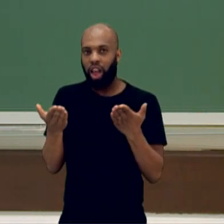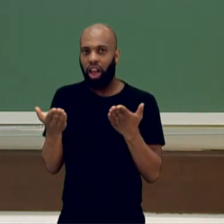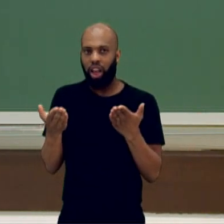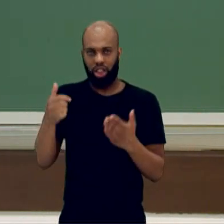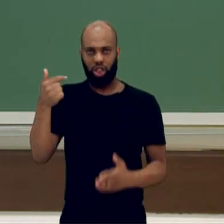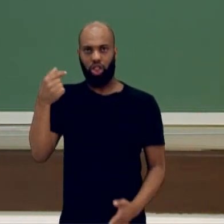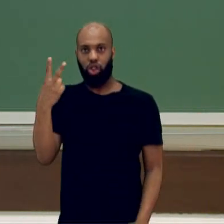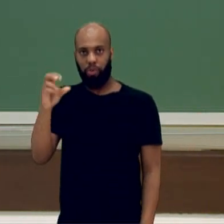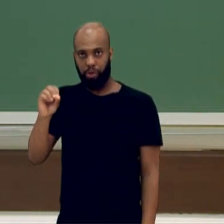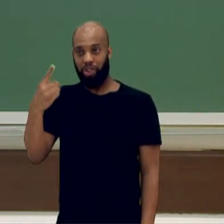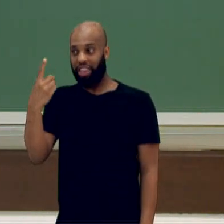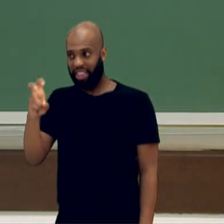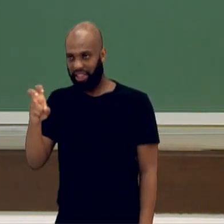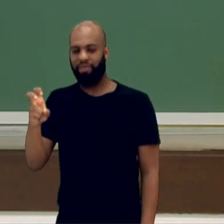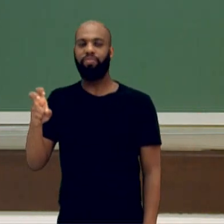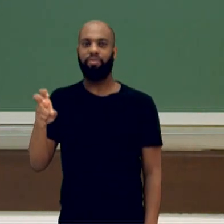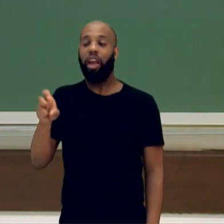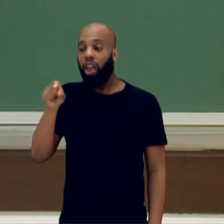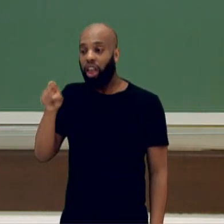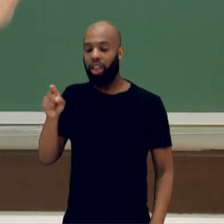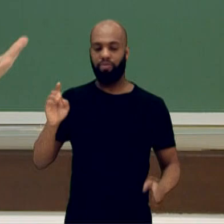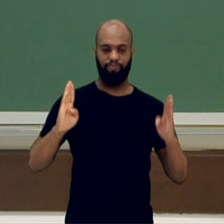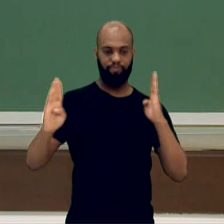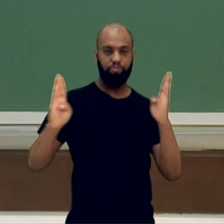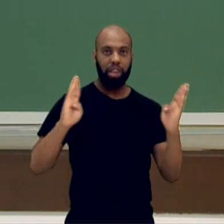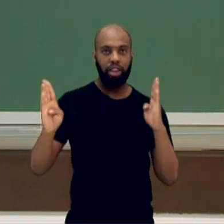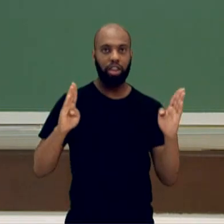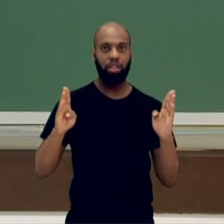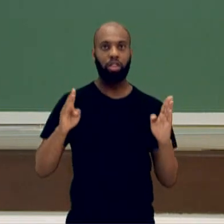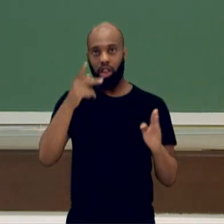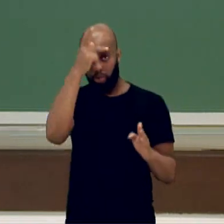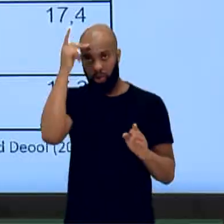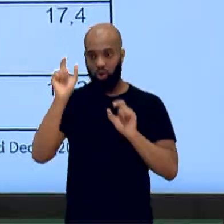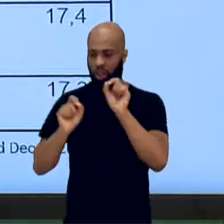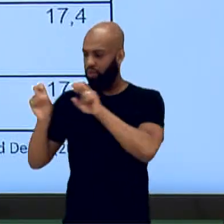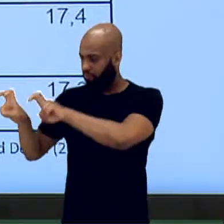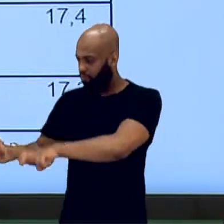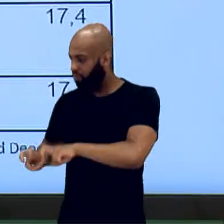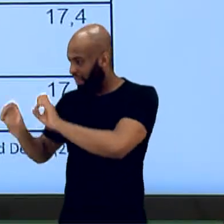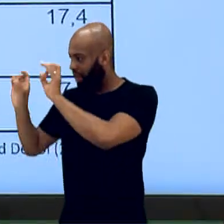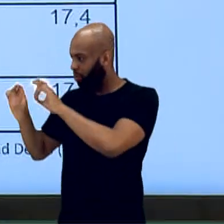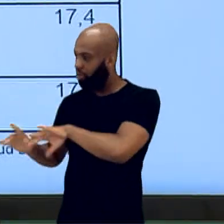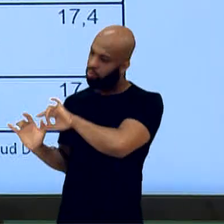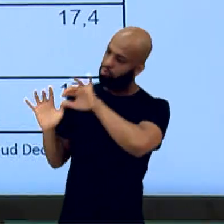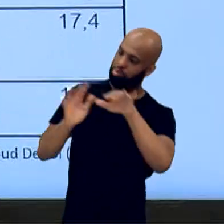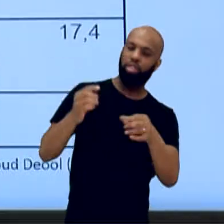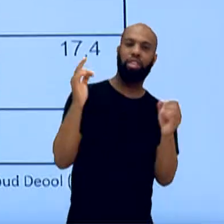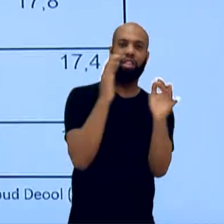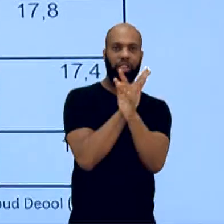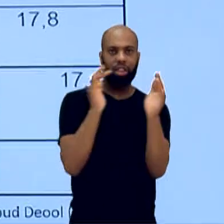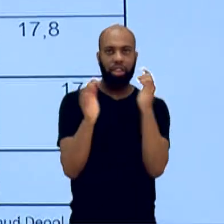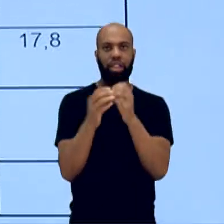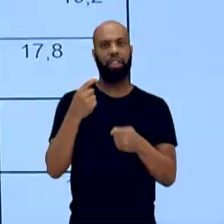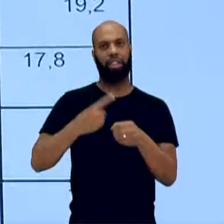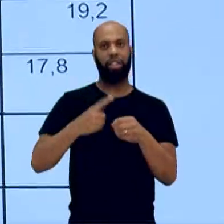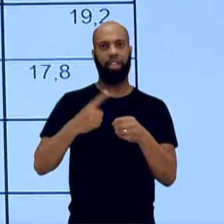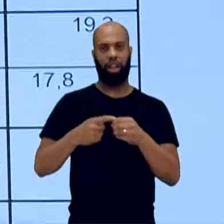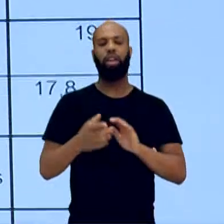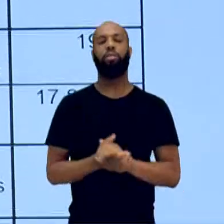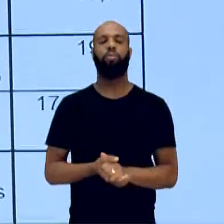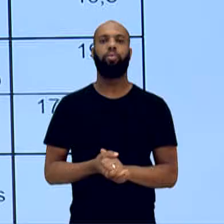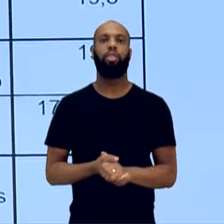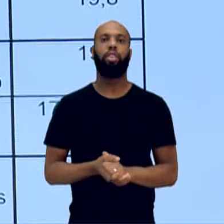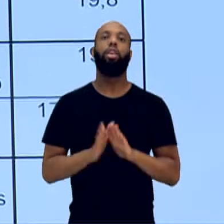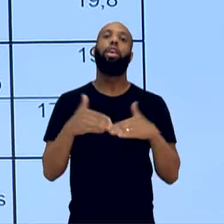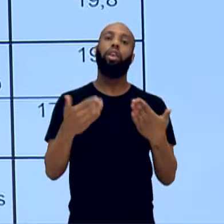2015. Esse foi um período em que a população mundial passou a viver em cidades em maior quantidade, né? E aí a gente